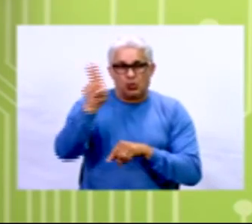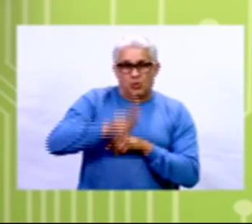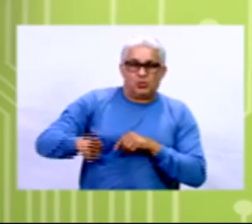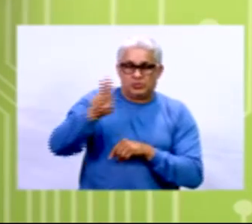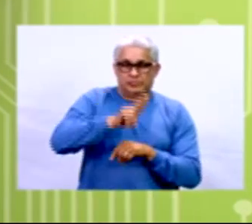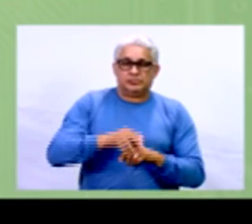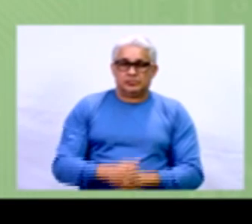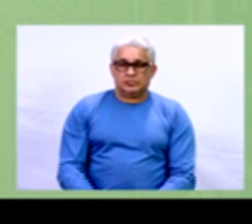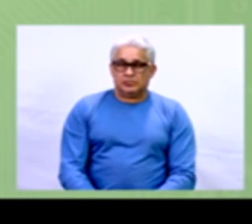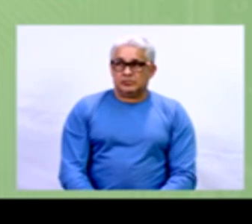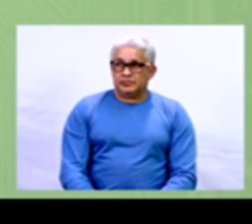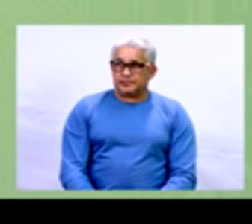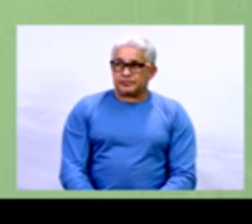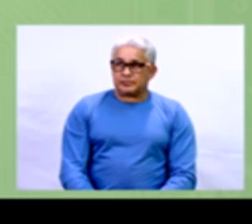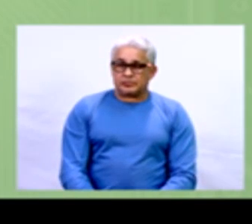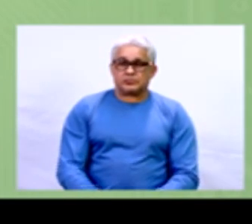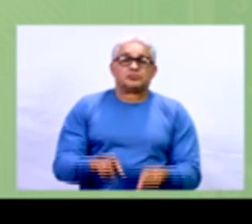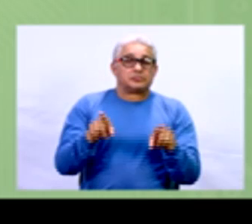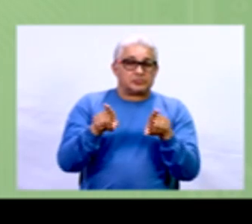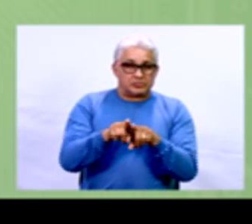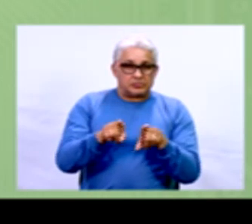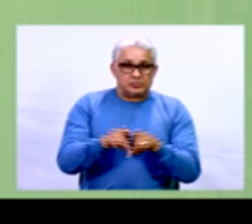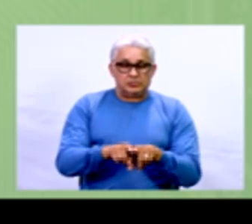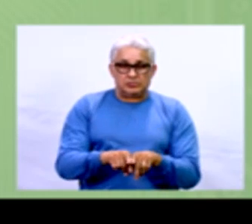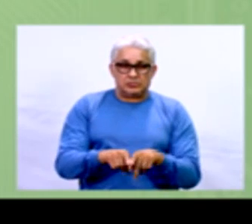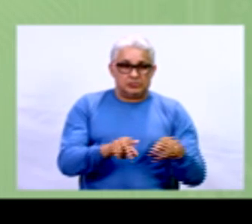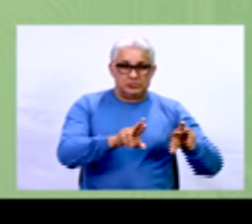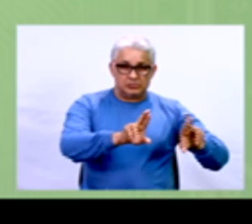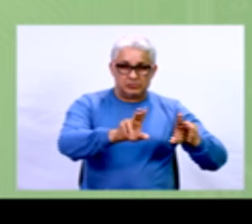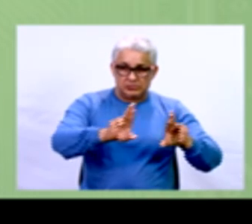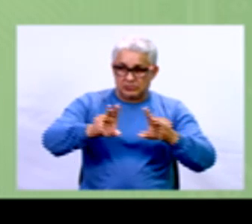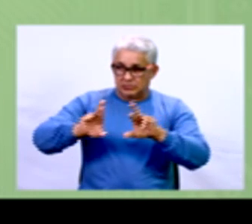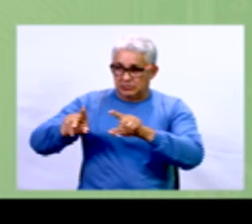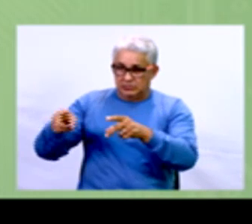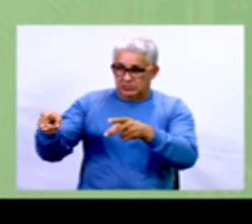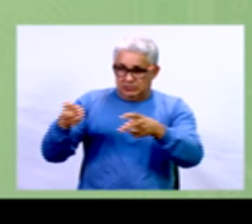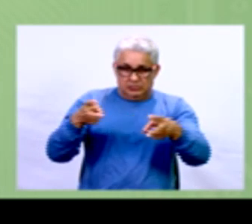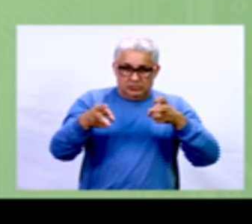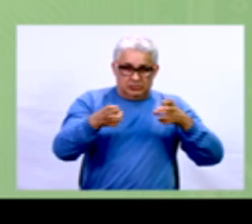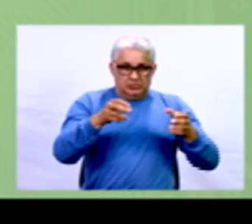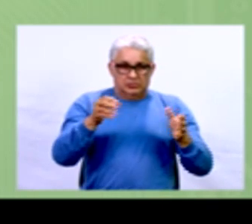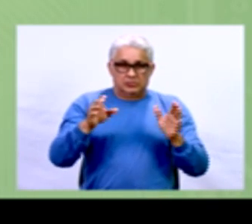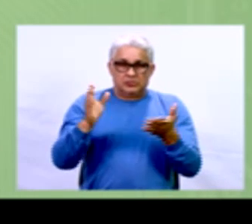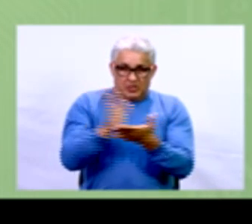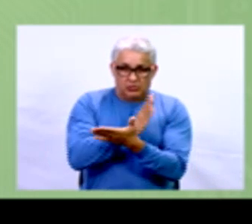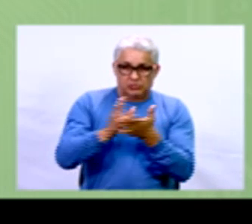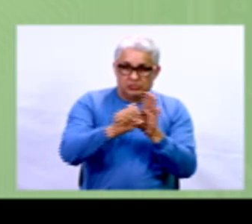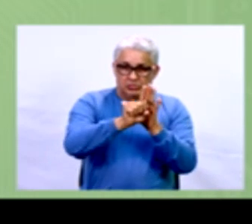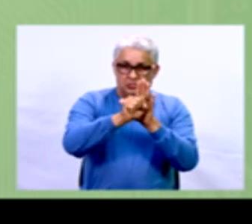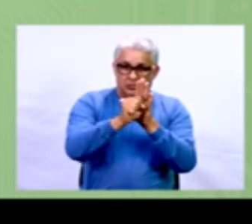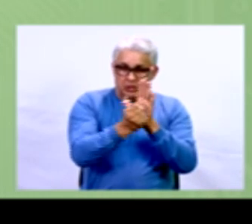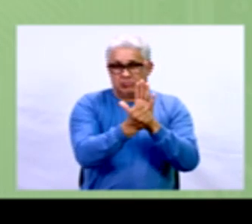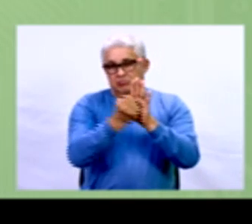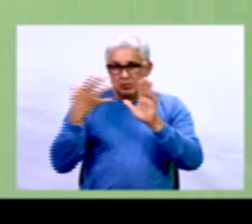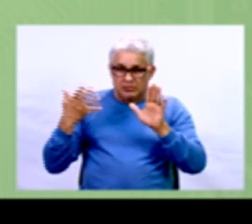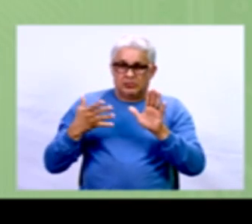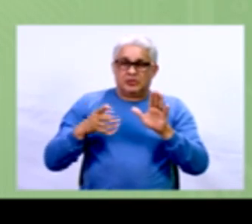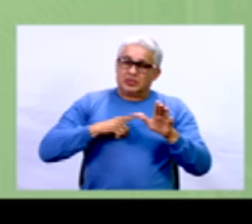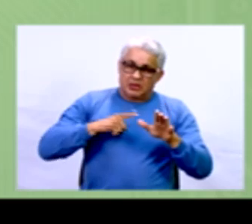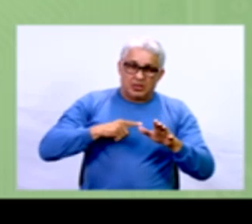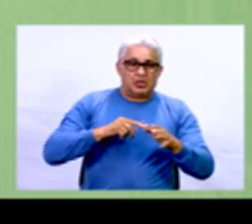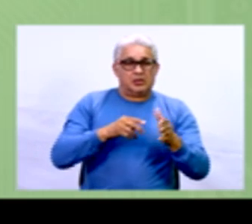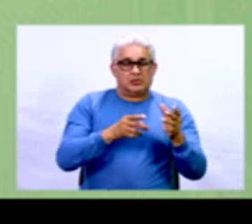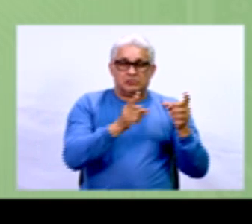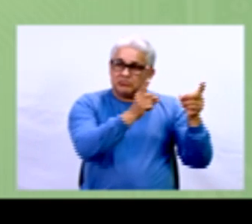multimídia? Nós vamos também distinguir alguns aplicativos disponíveis no mercado. Nós vamos conhecer,